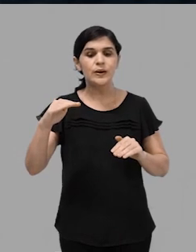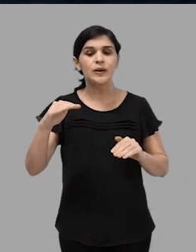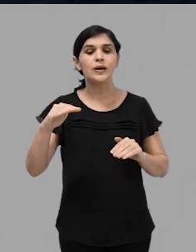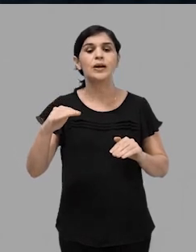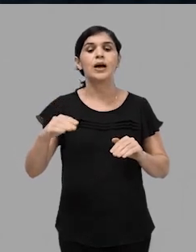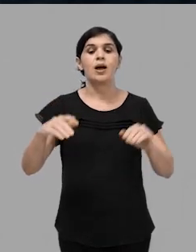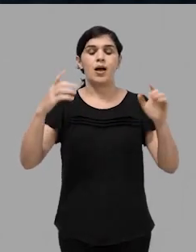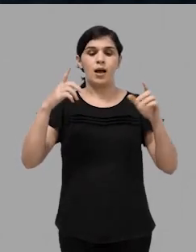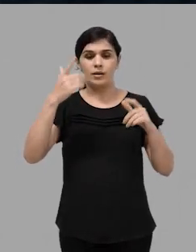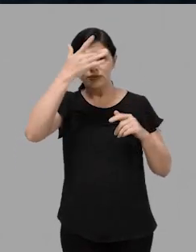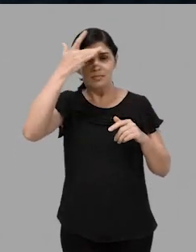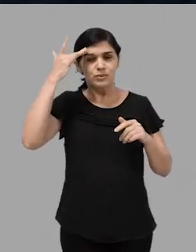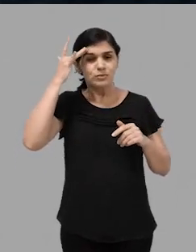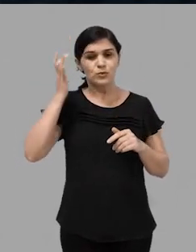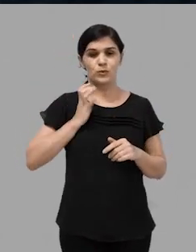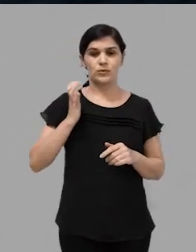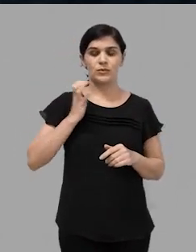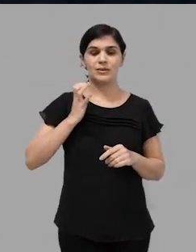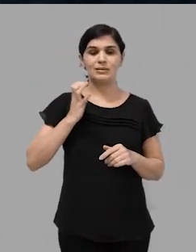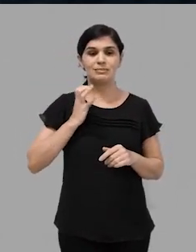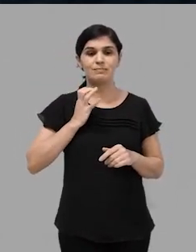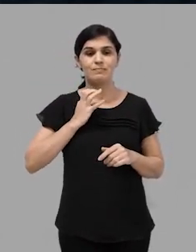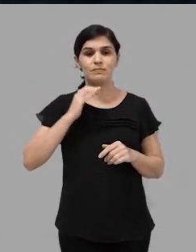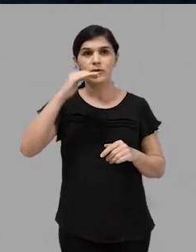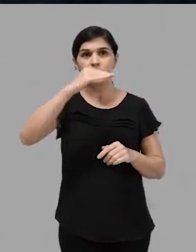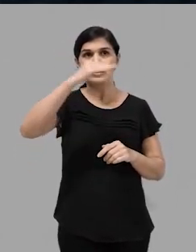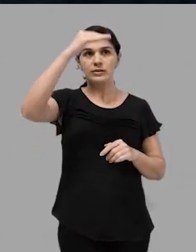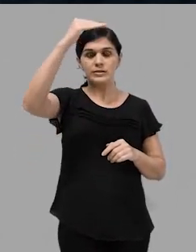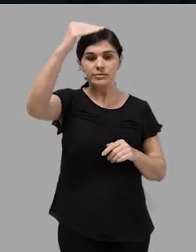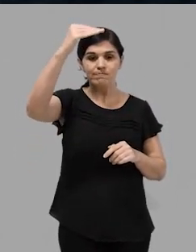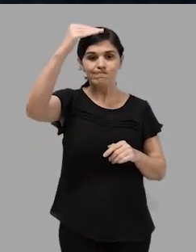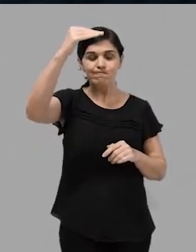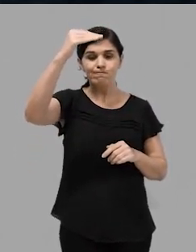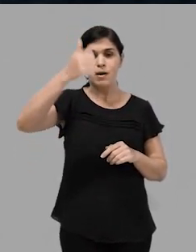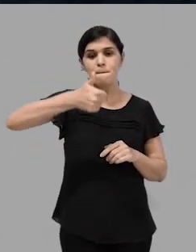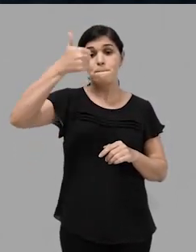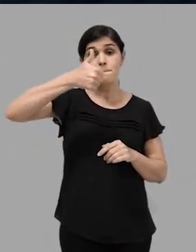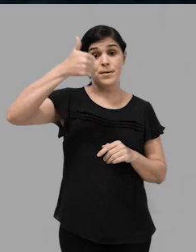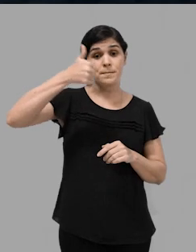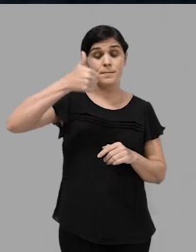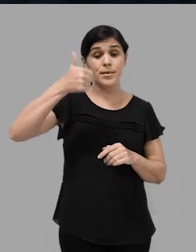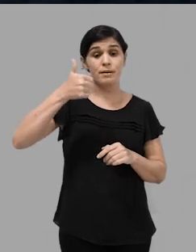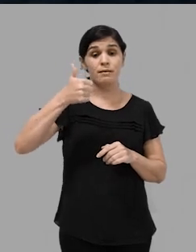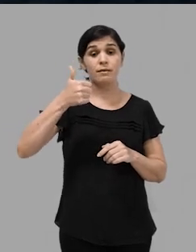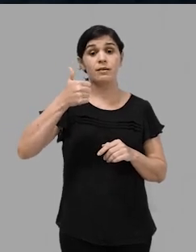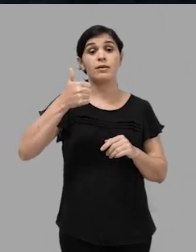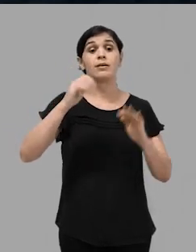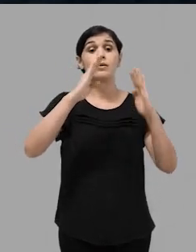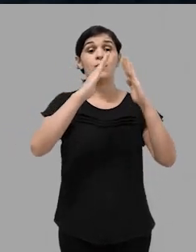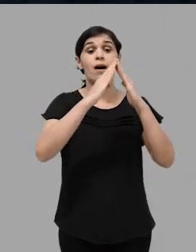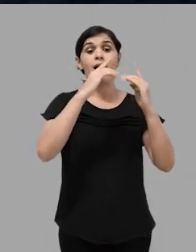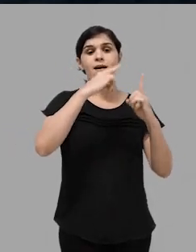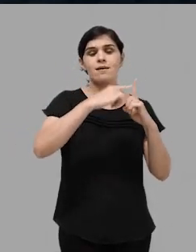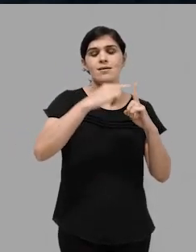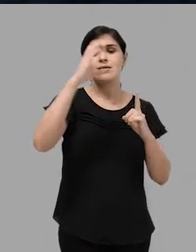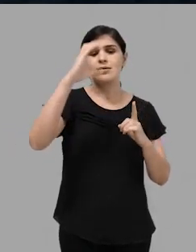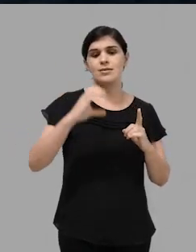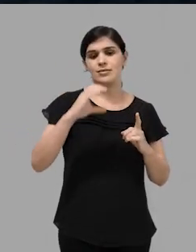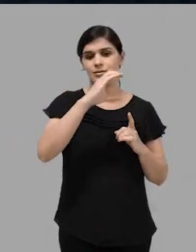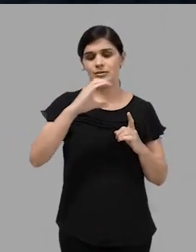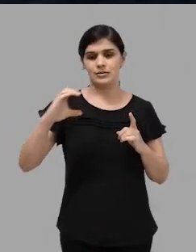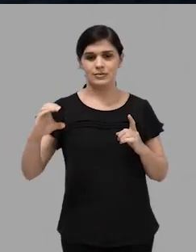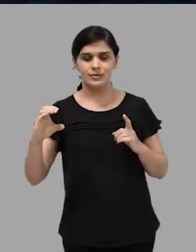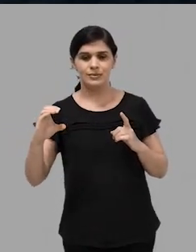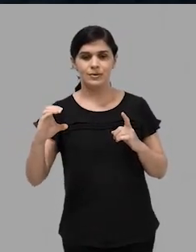igreja. A igreja detinha o conhecimento. Eu falei há pouco que ela detinha o conhecimento. Ela detinha as